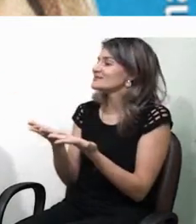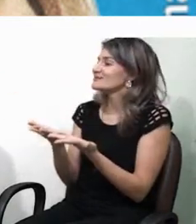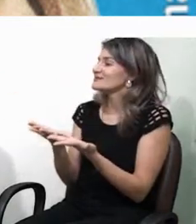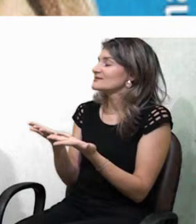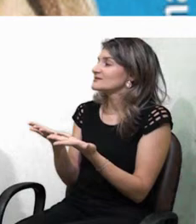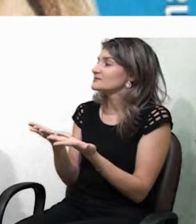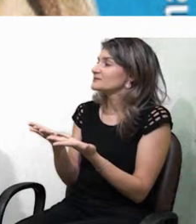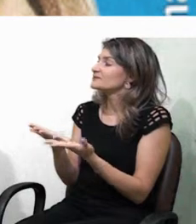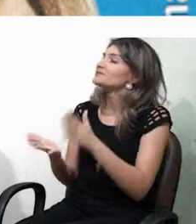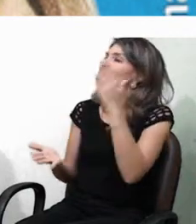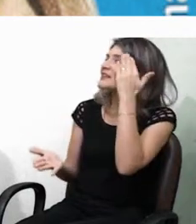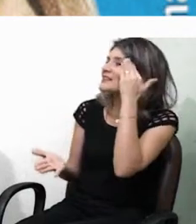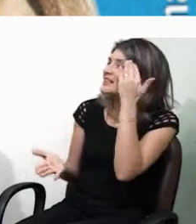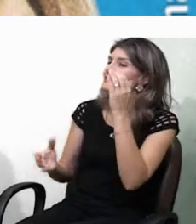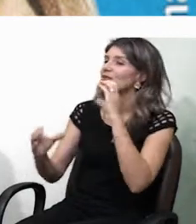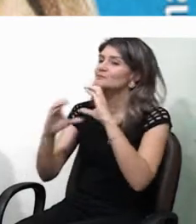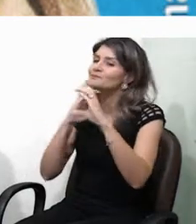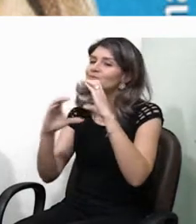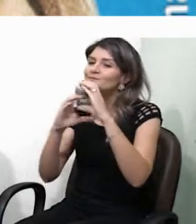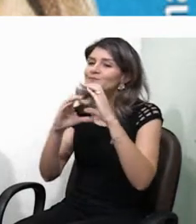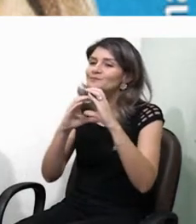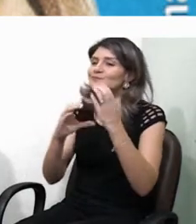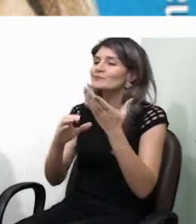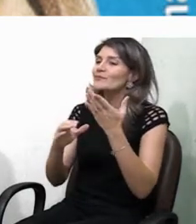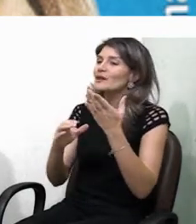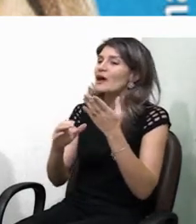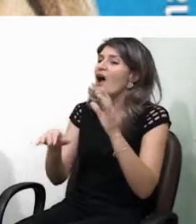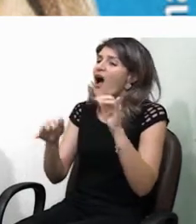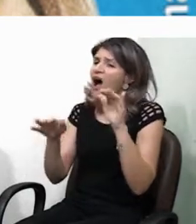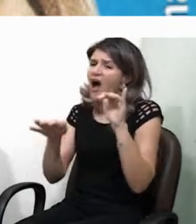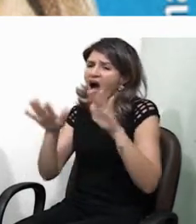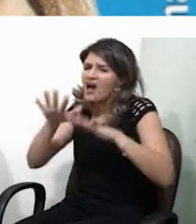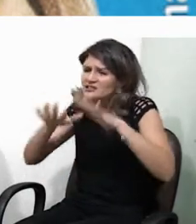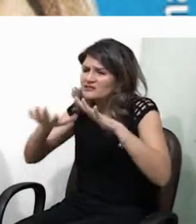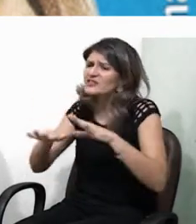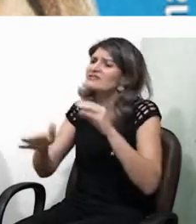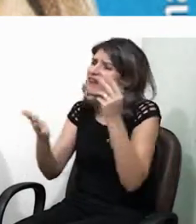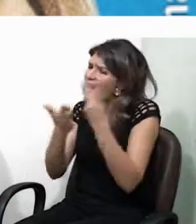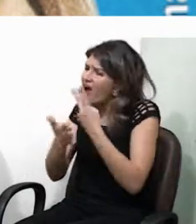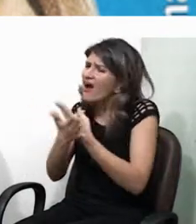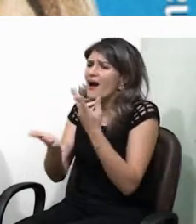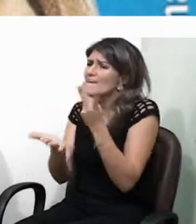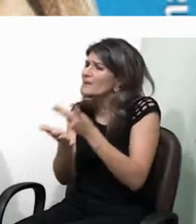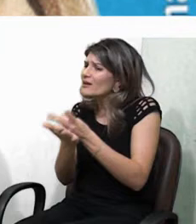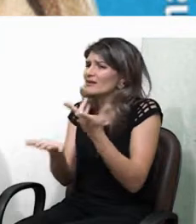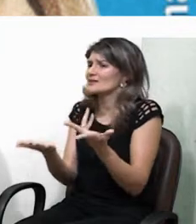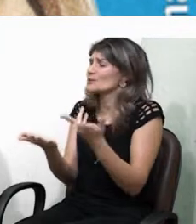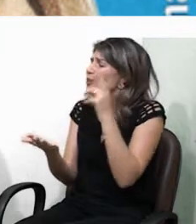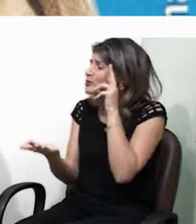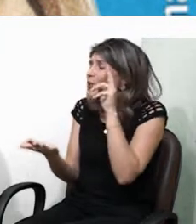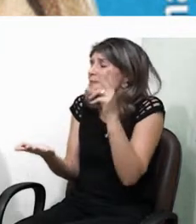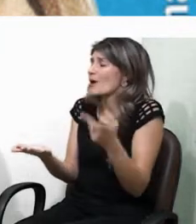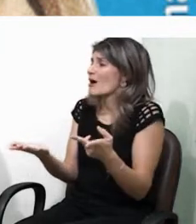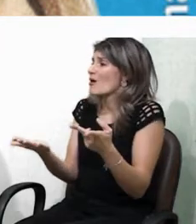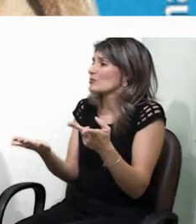sinais e tentar se comunicar. Às vezes vai errar mesmo, porque a gente erra mesmo. A gente não é